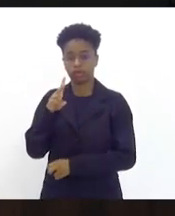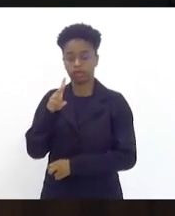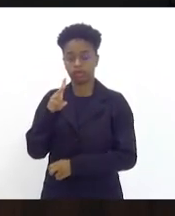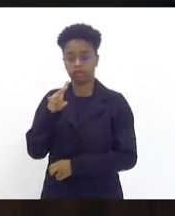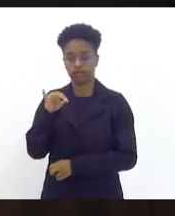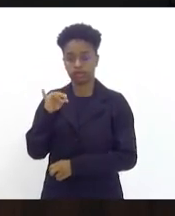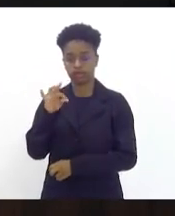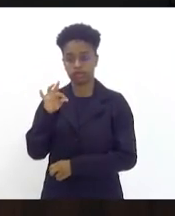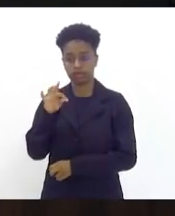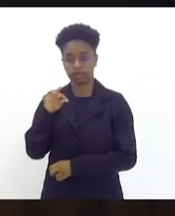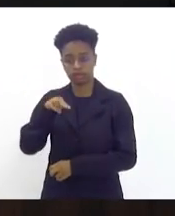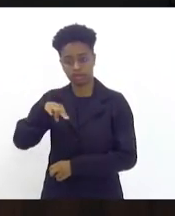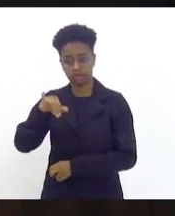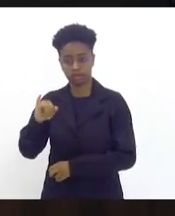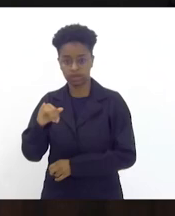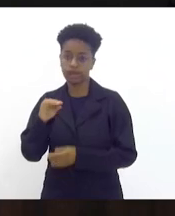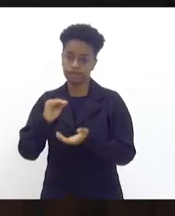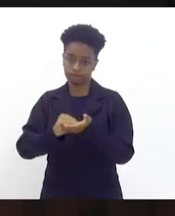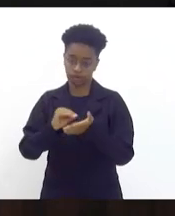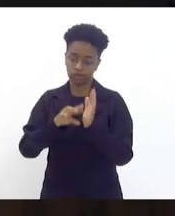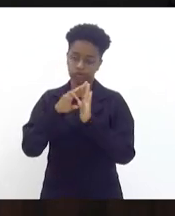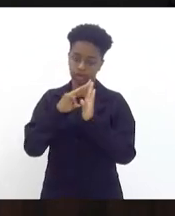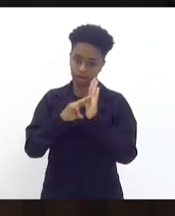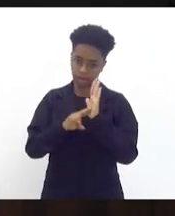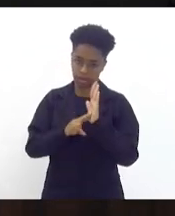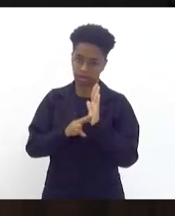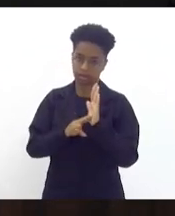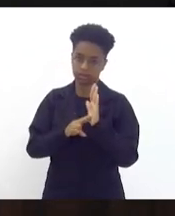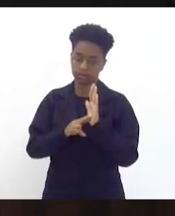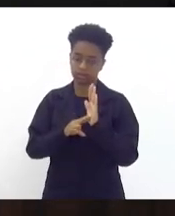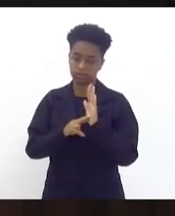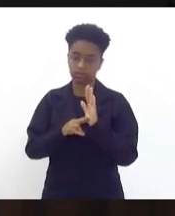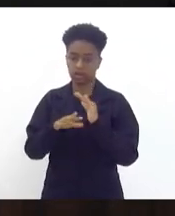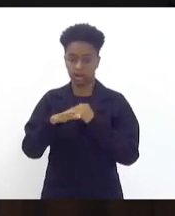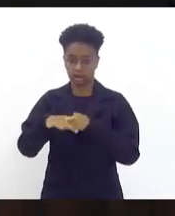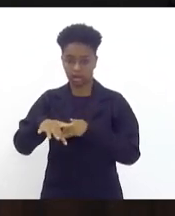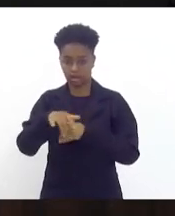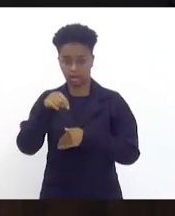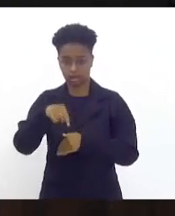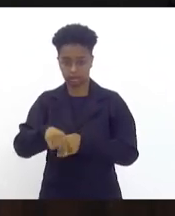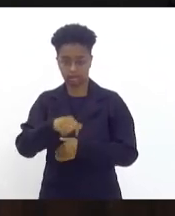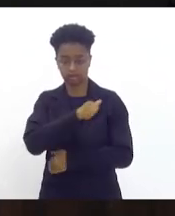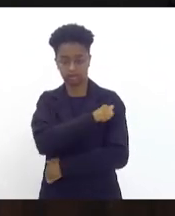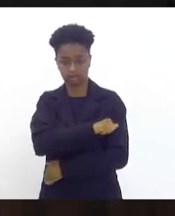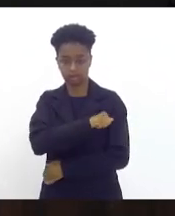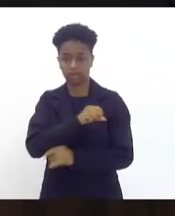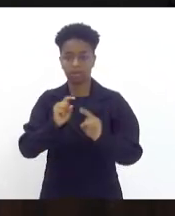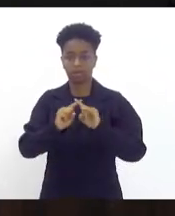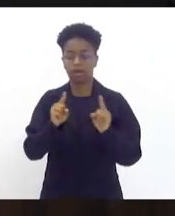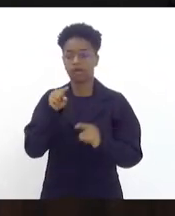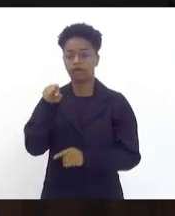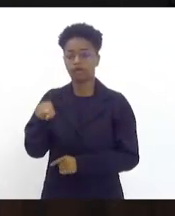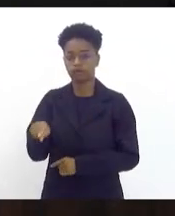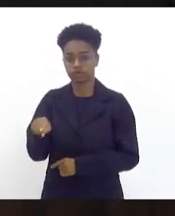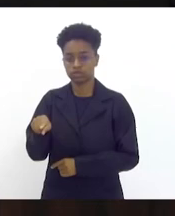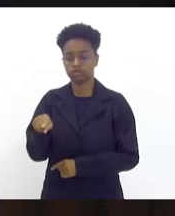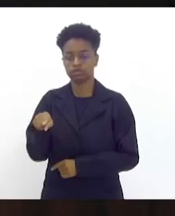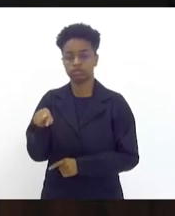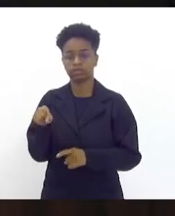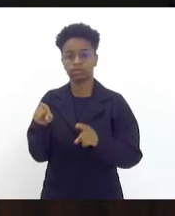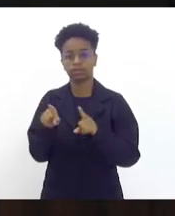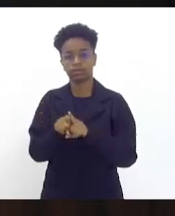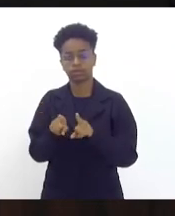carece de regulação por parte do Parlamento Fluminense vossa excelência Sai na frente